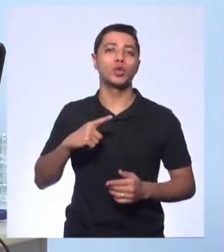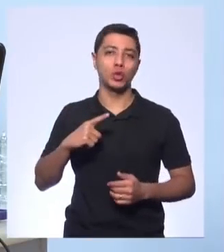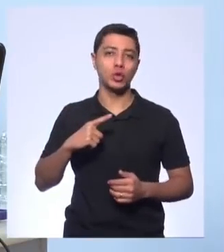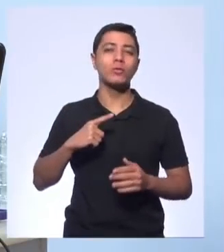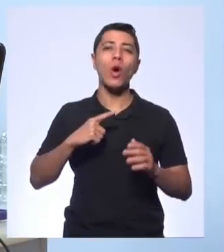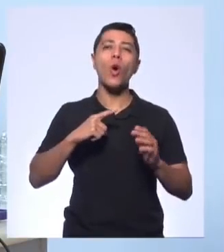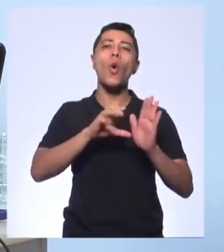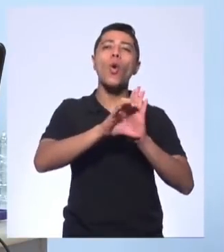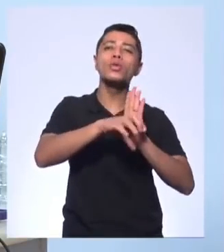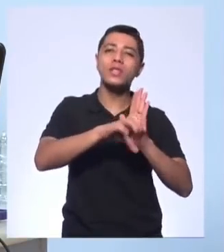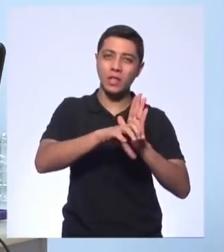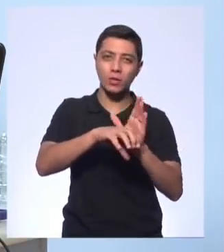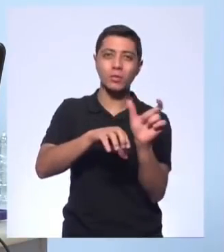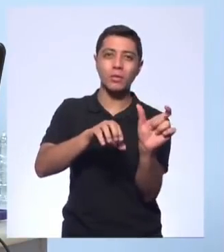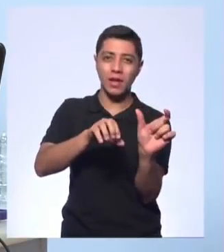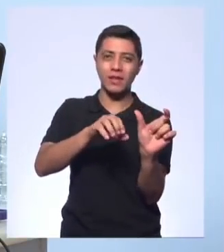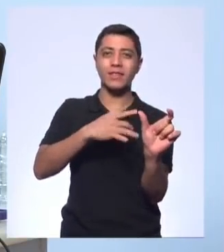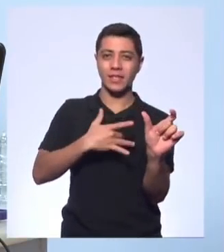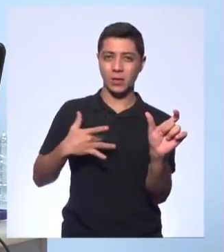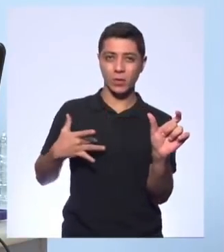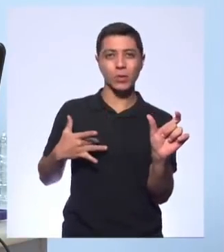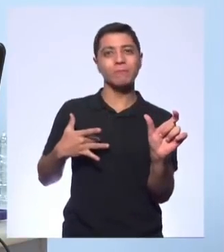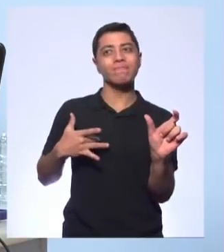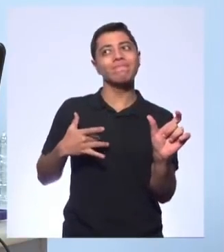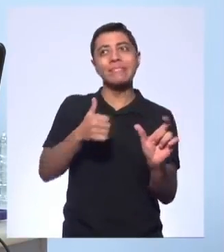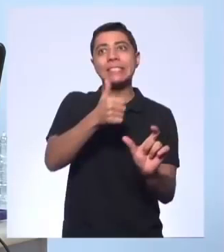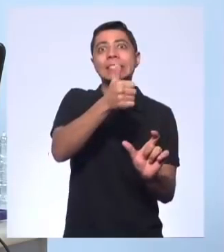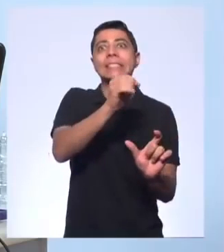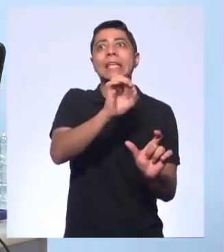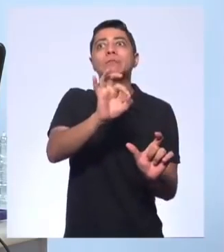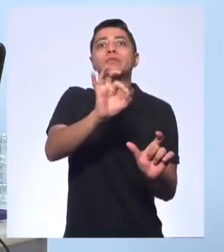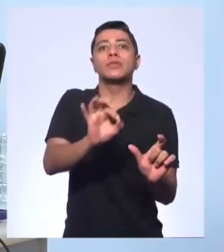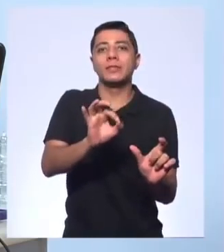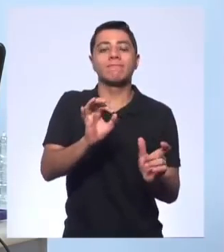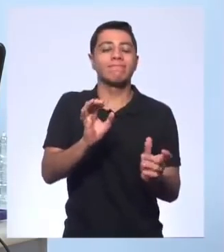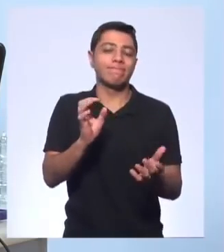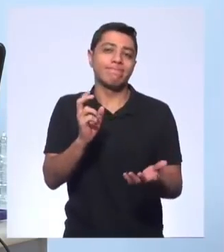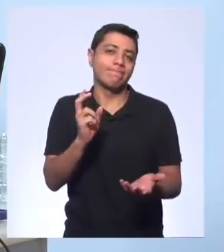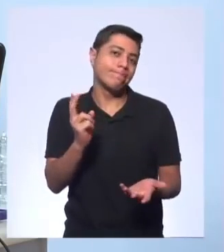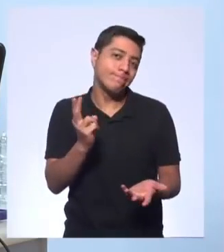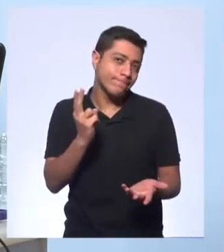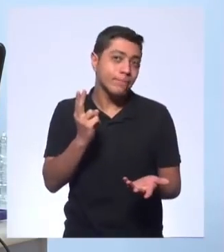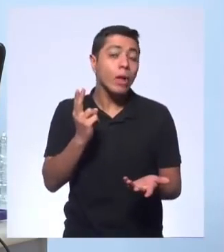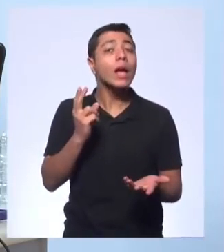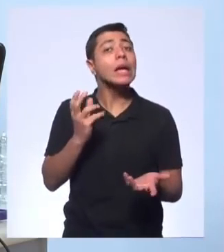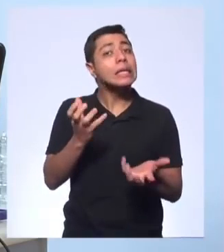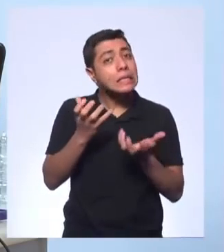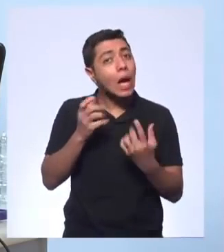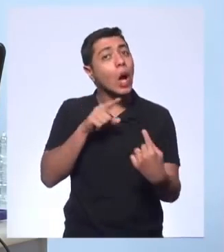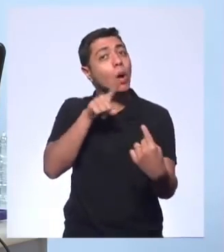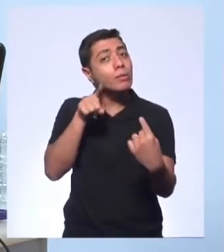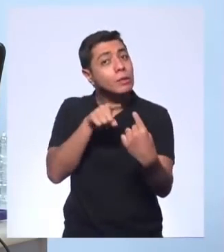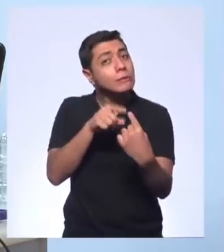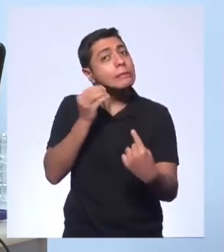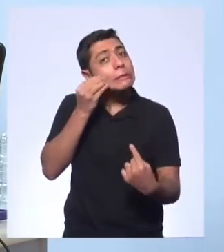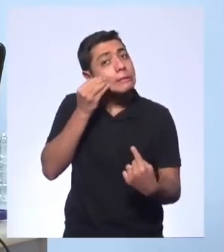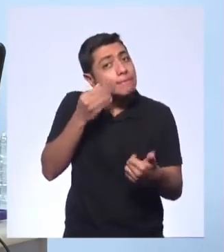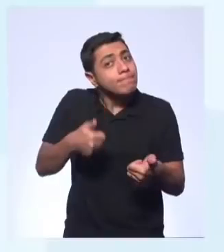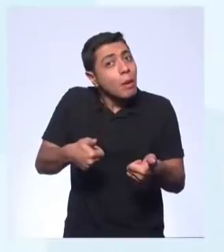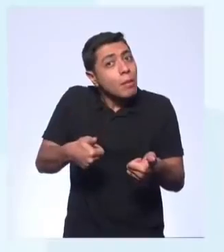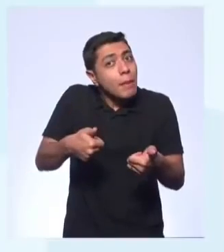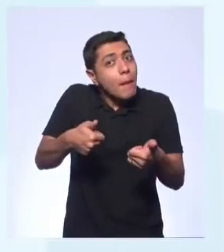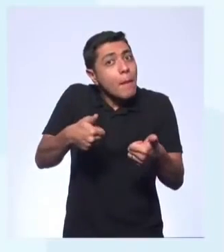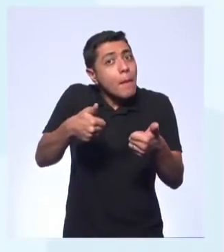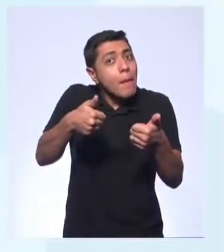para chegar ao mais próximo possível disso. E quando a gente fala em saúde individual, como vocês podem